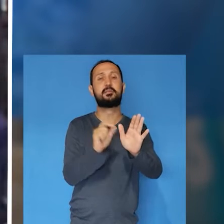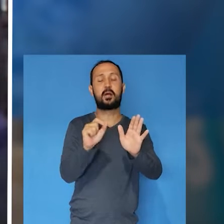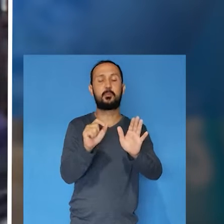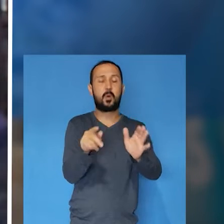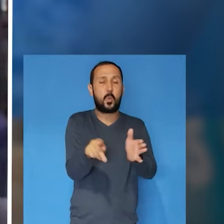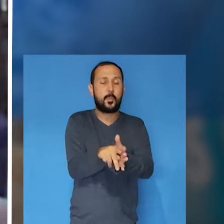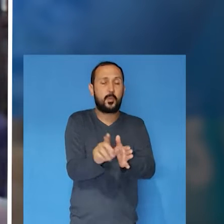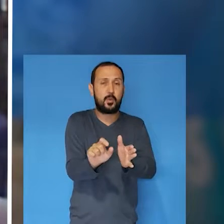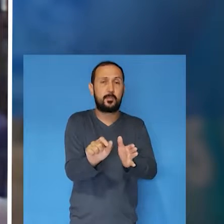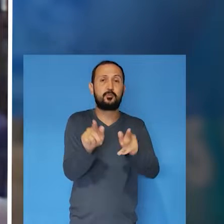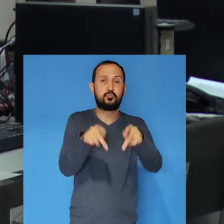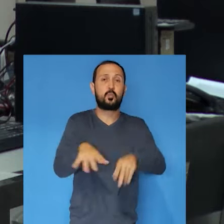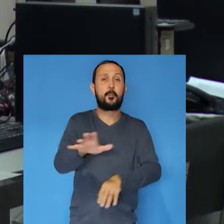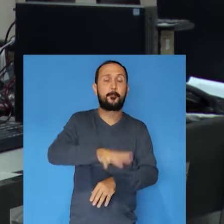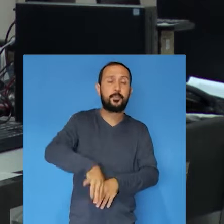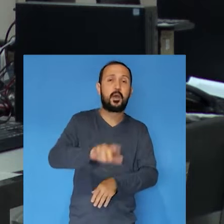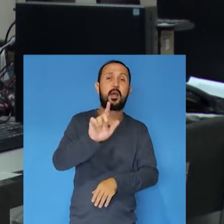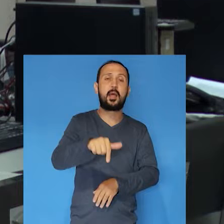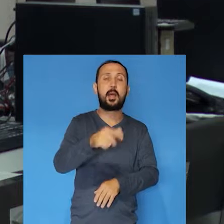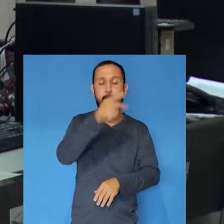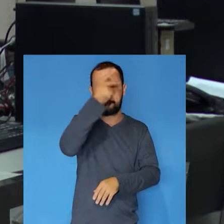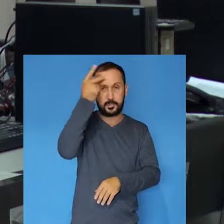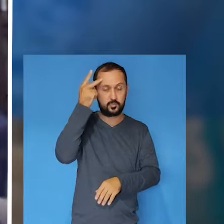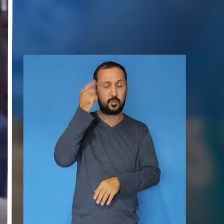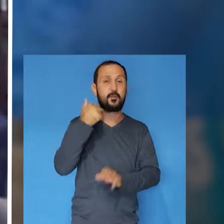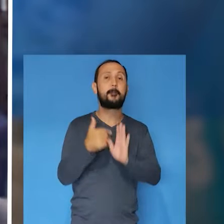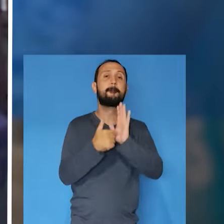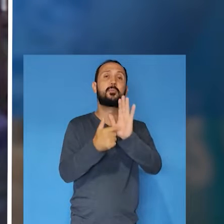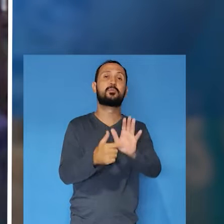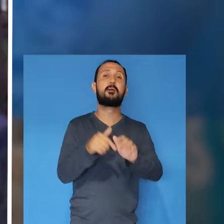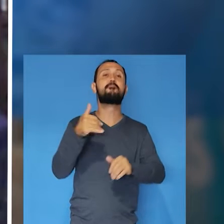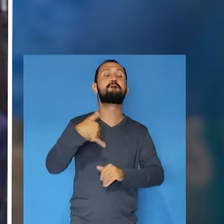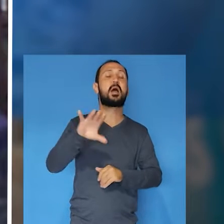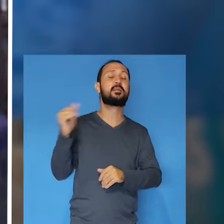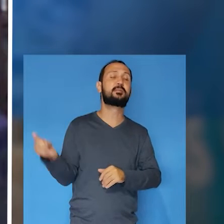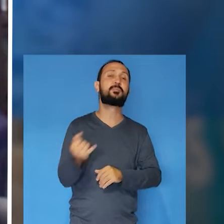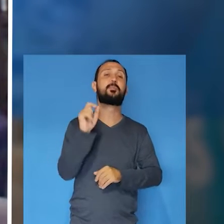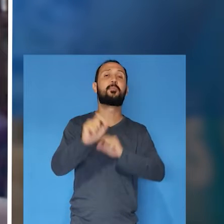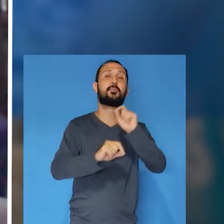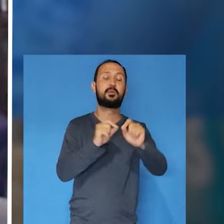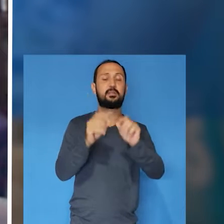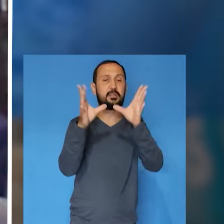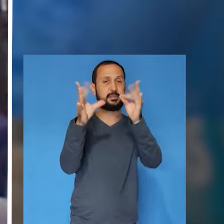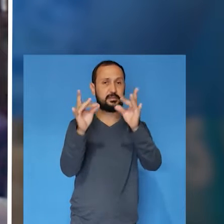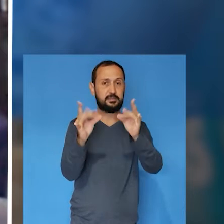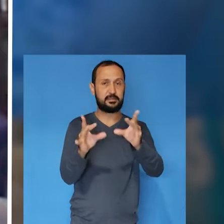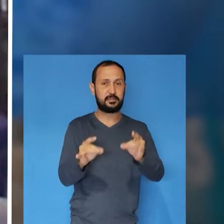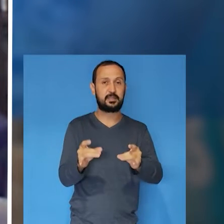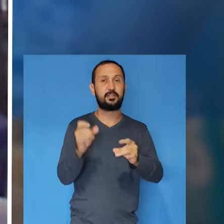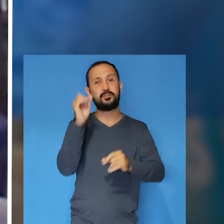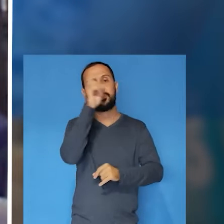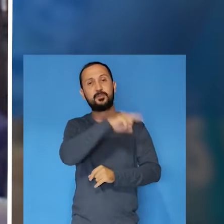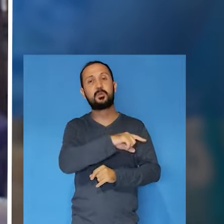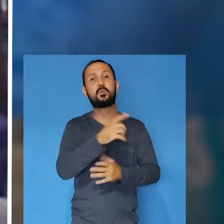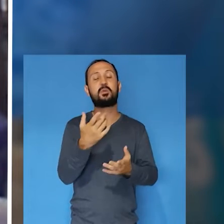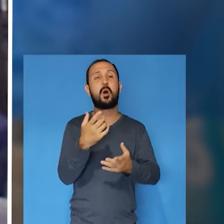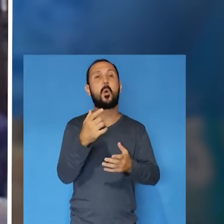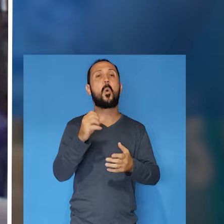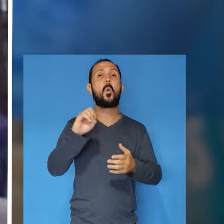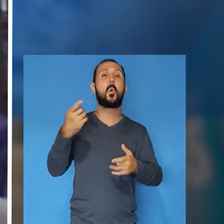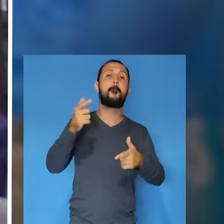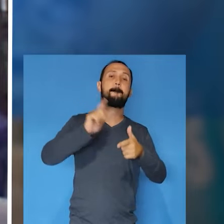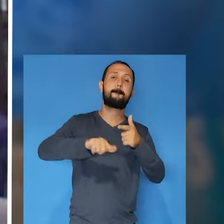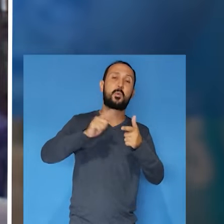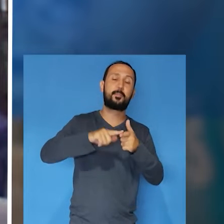apresentar um romance muito popular, é, sem sombra de dúvida, um autor que vai confrontar os principais elementos, dificuldades